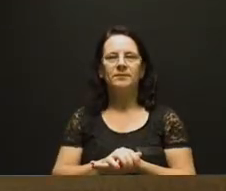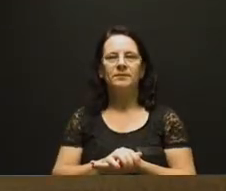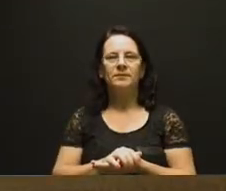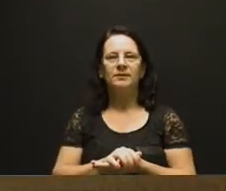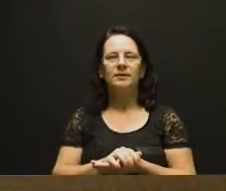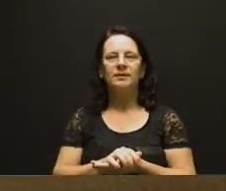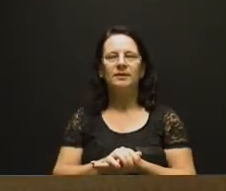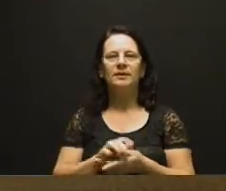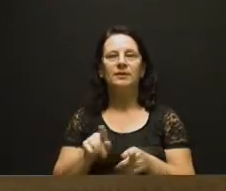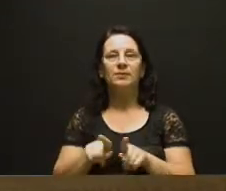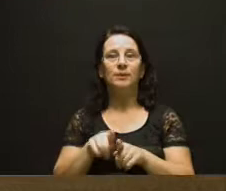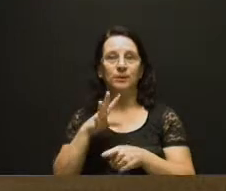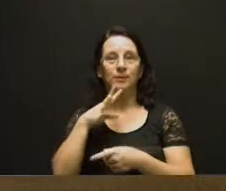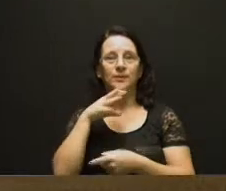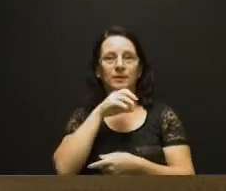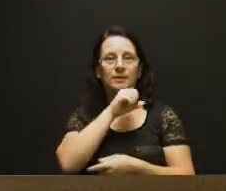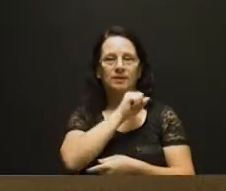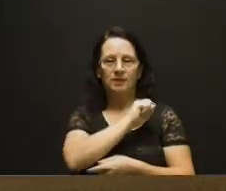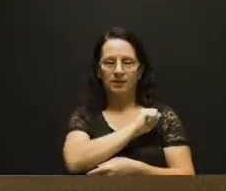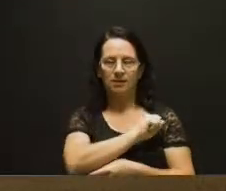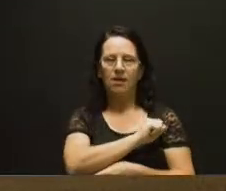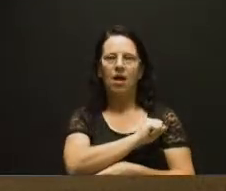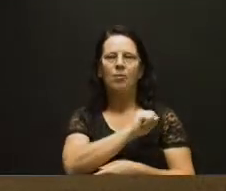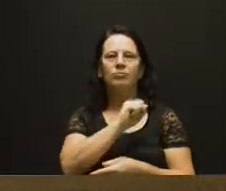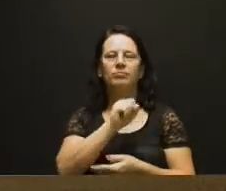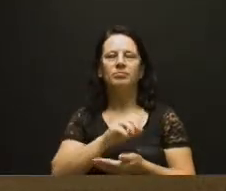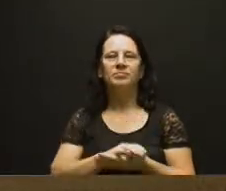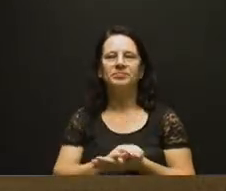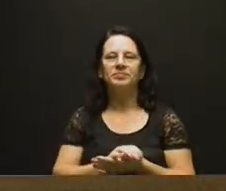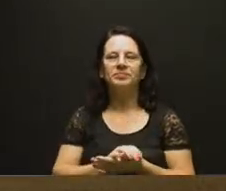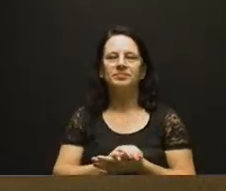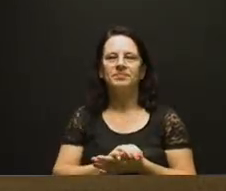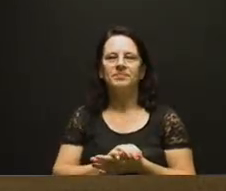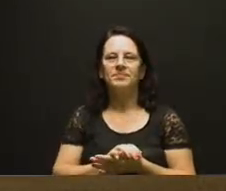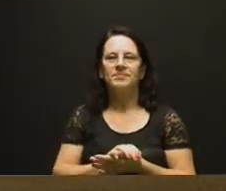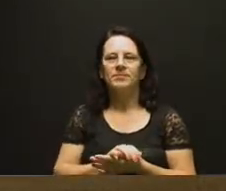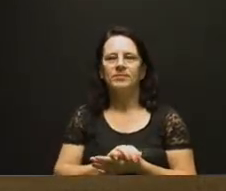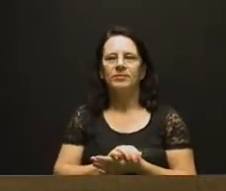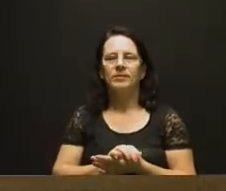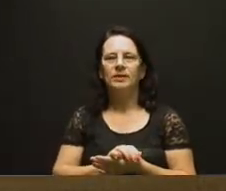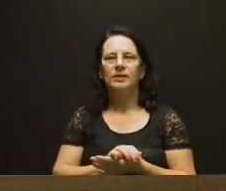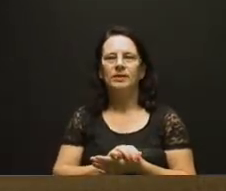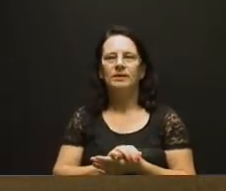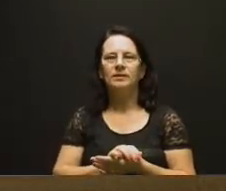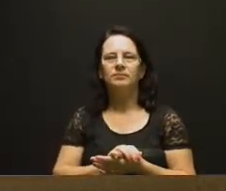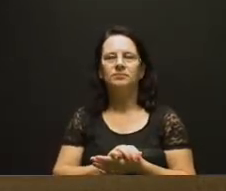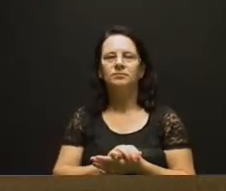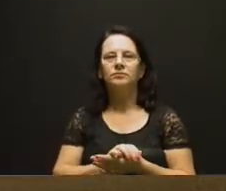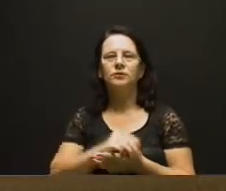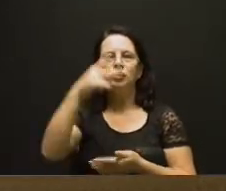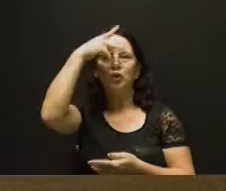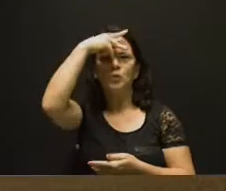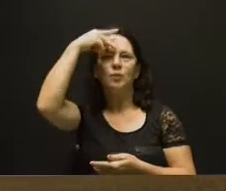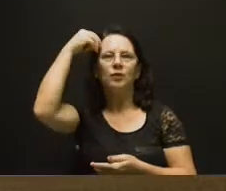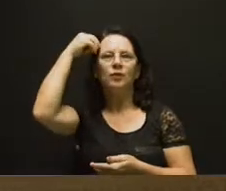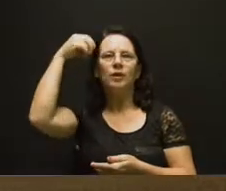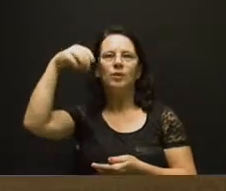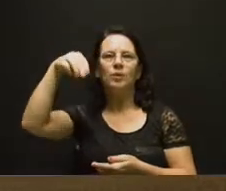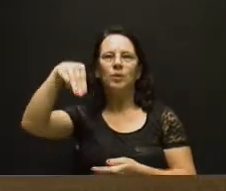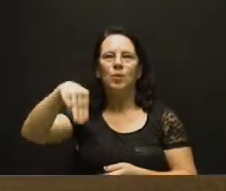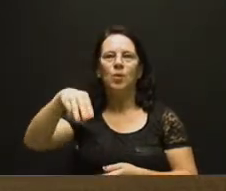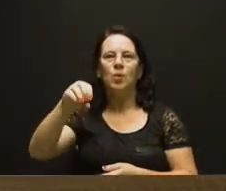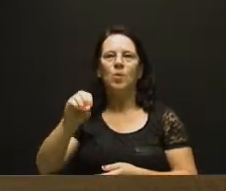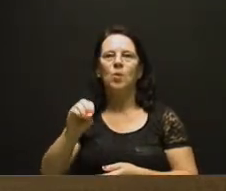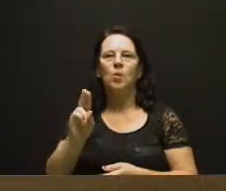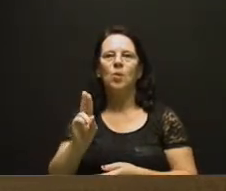tempo curto também lembra que o efeito moral fala que é bom pra político